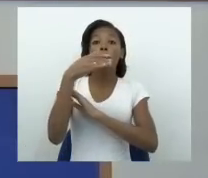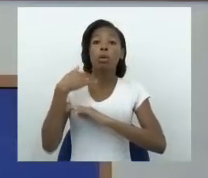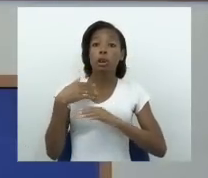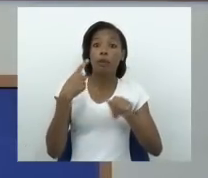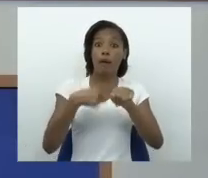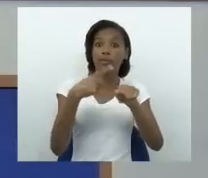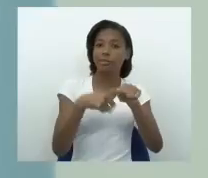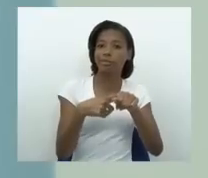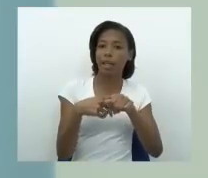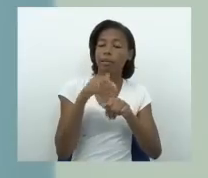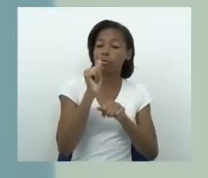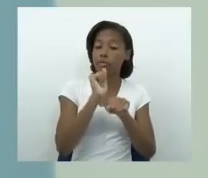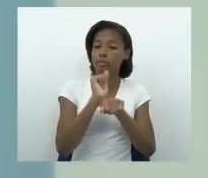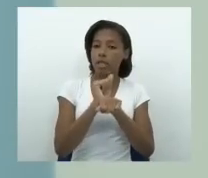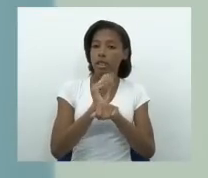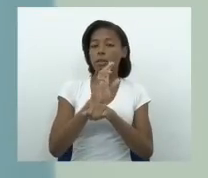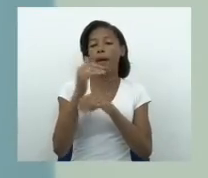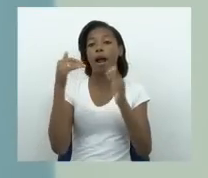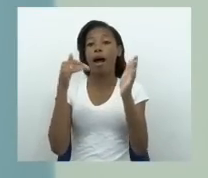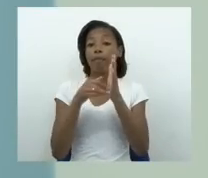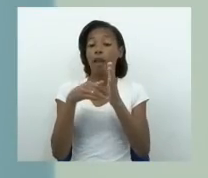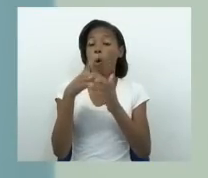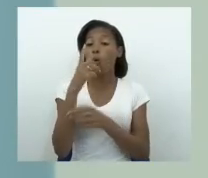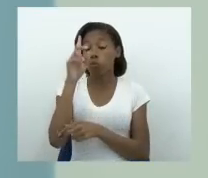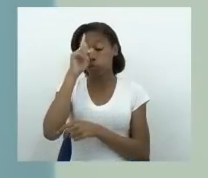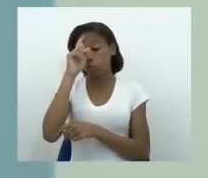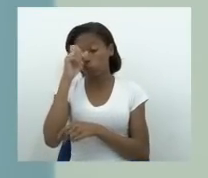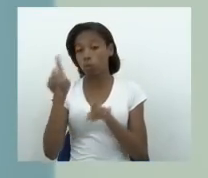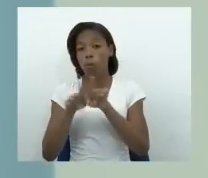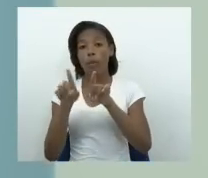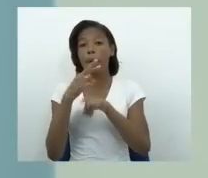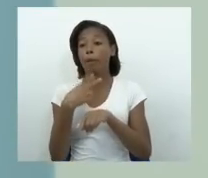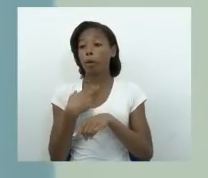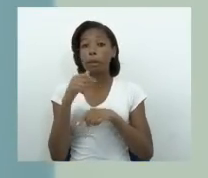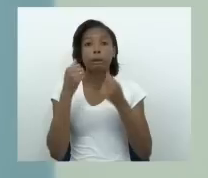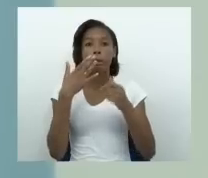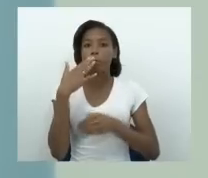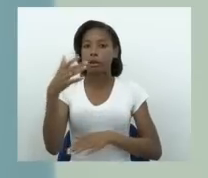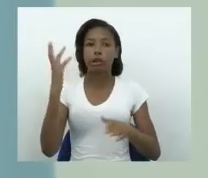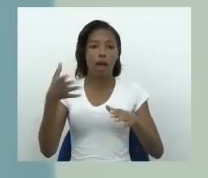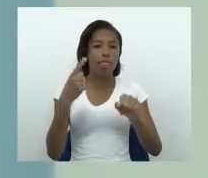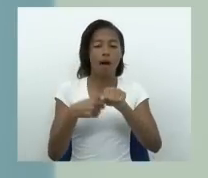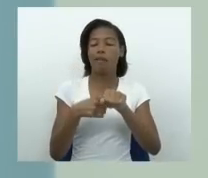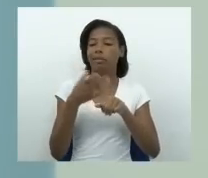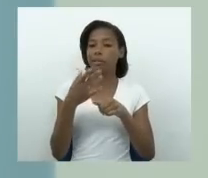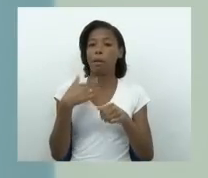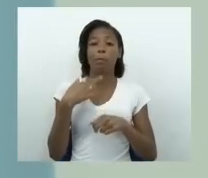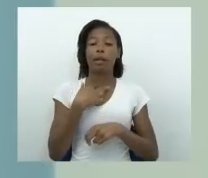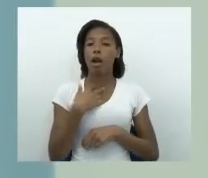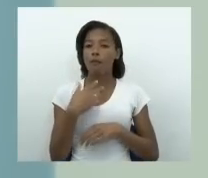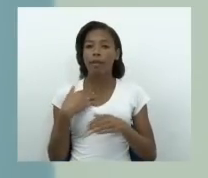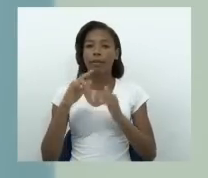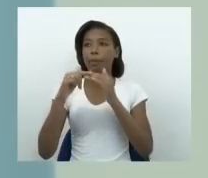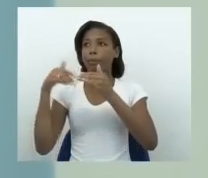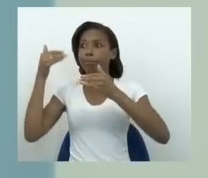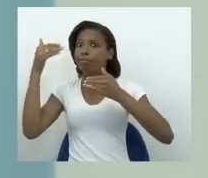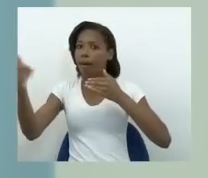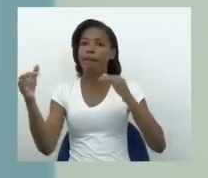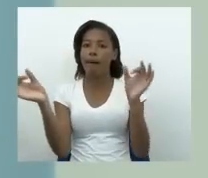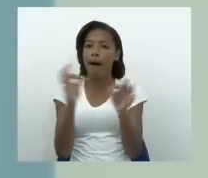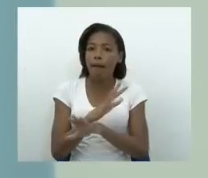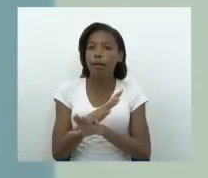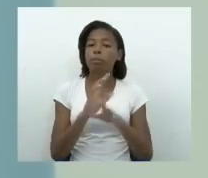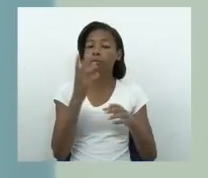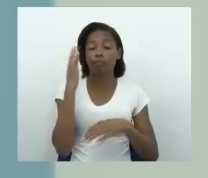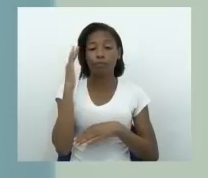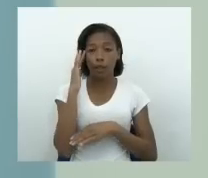intervalos, com exceção do último bloco, em que os pedidos devem ser feitos de forma imediata, obviamente, porque não há intervalo depois. Caso